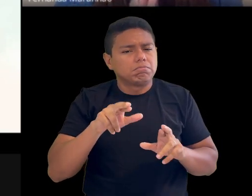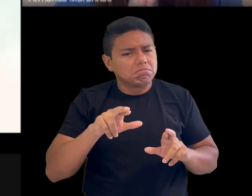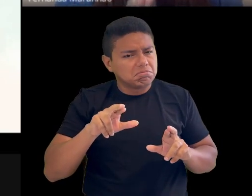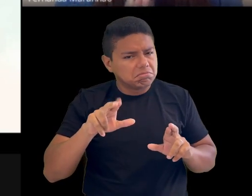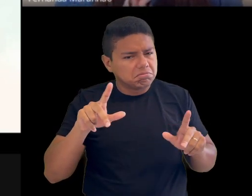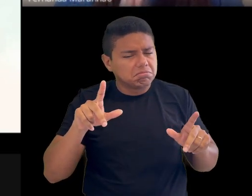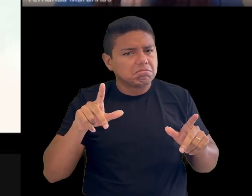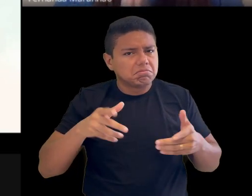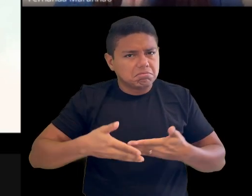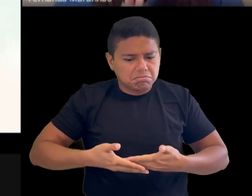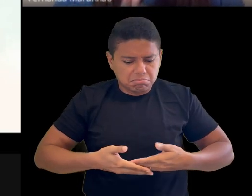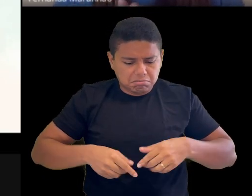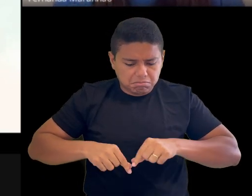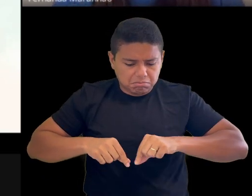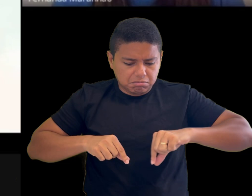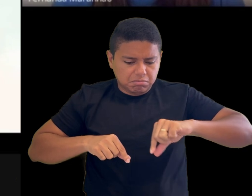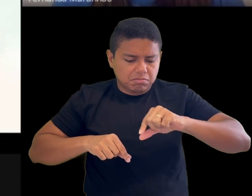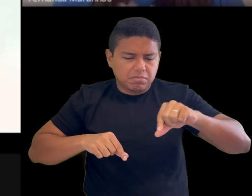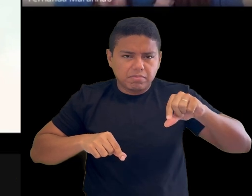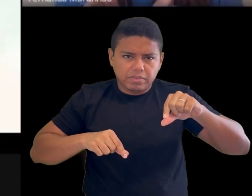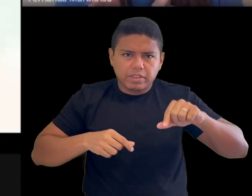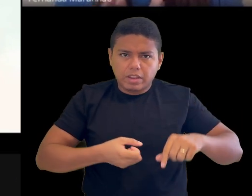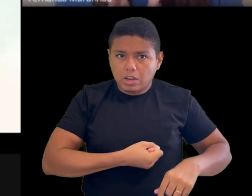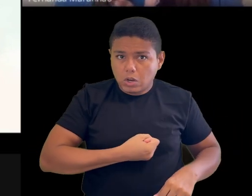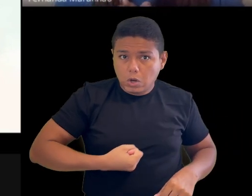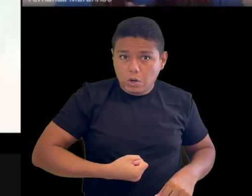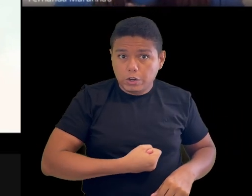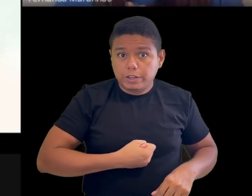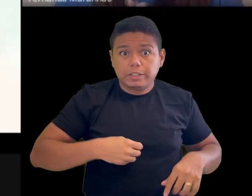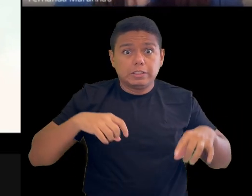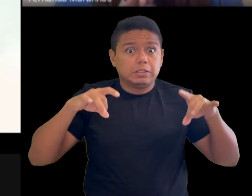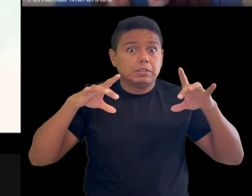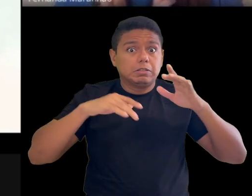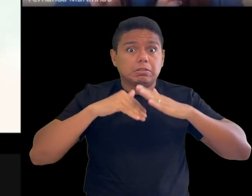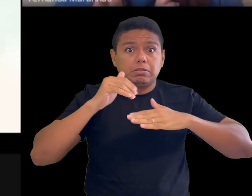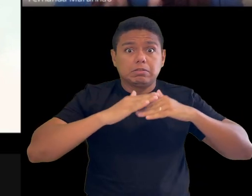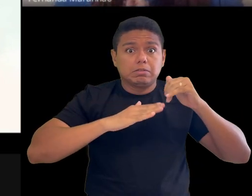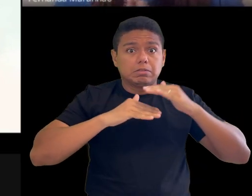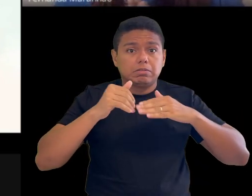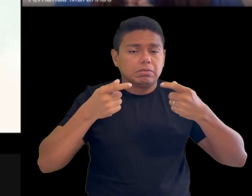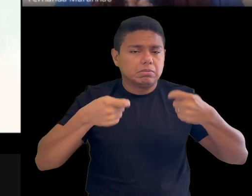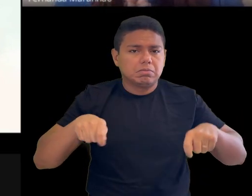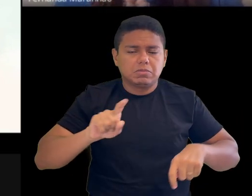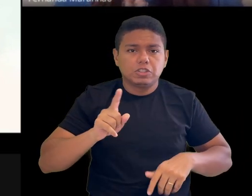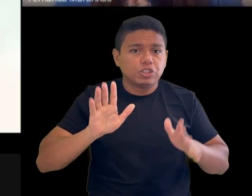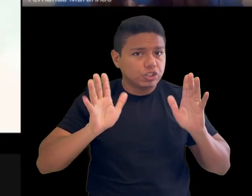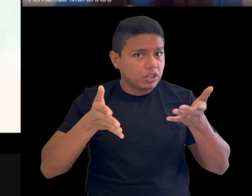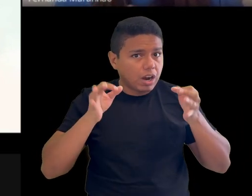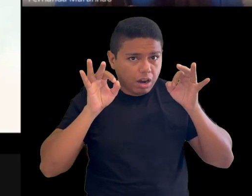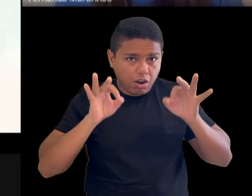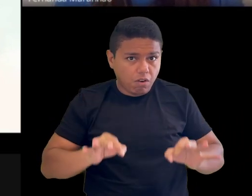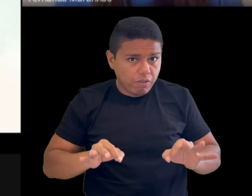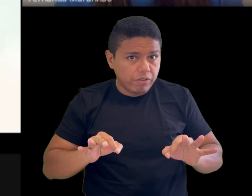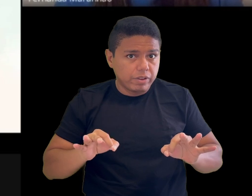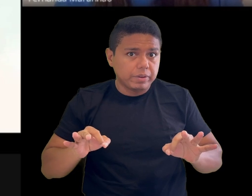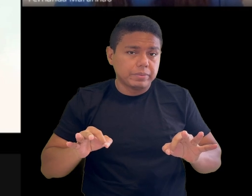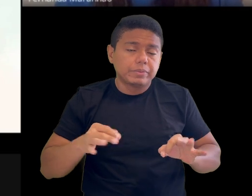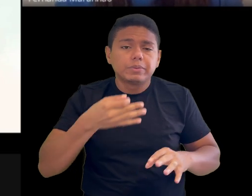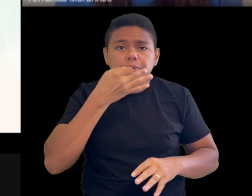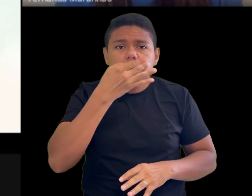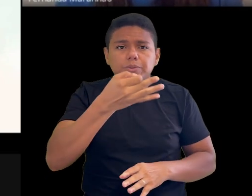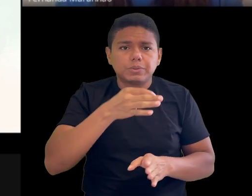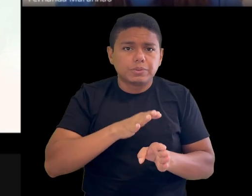num ultrassom especializado. Uma vez confirmado, a recomendação é de planejar a interrupção